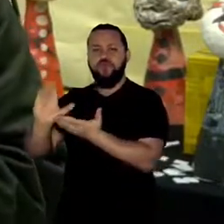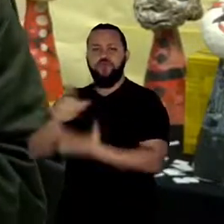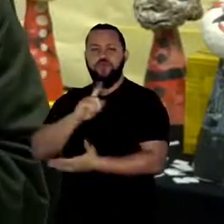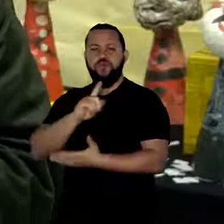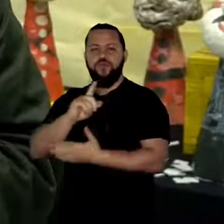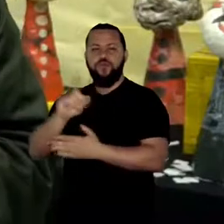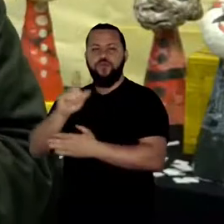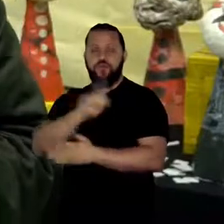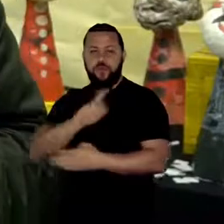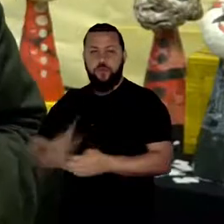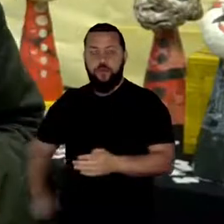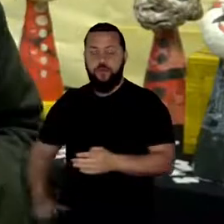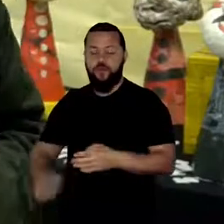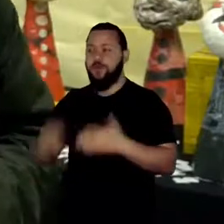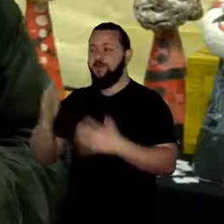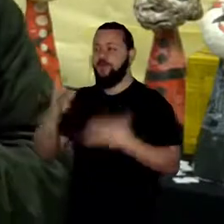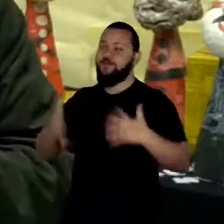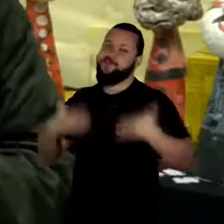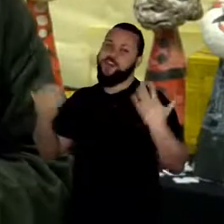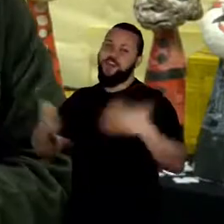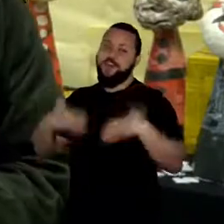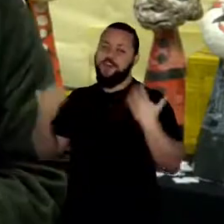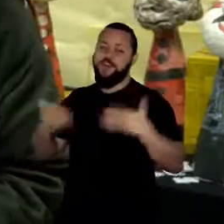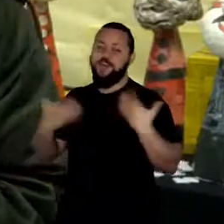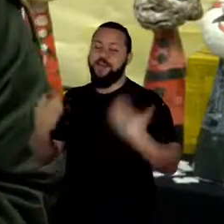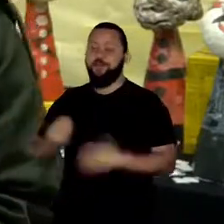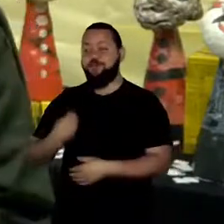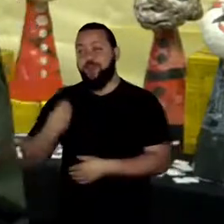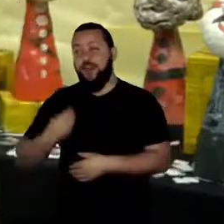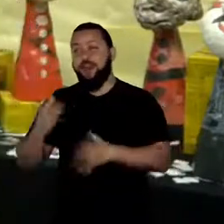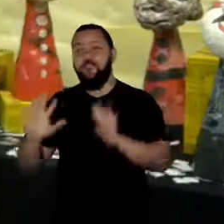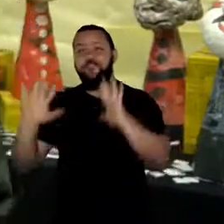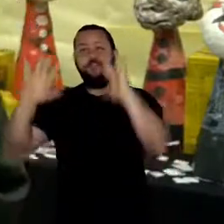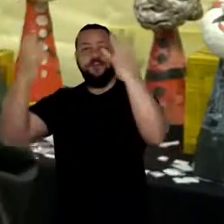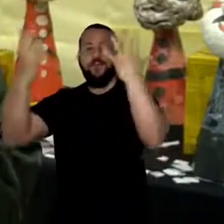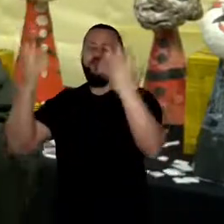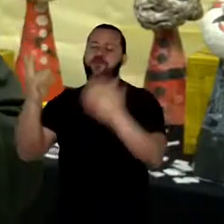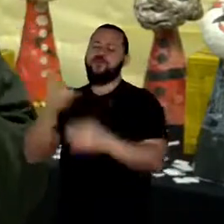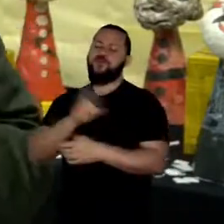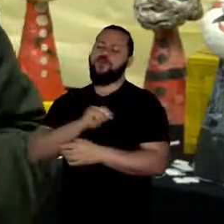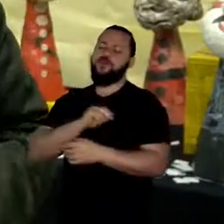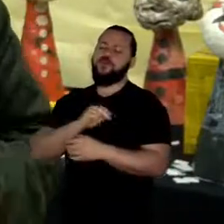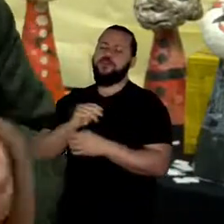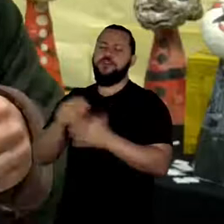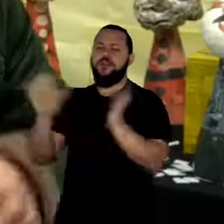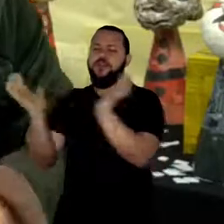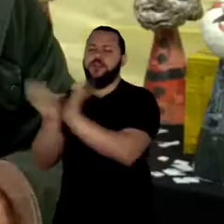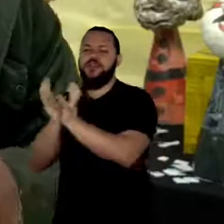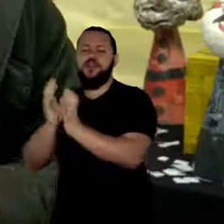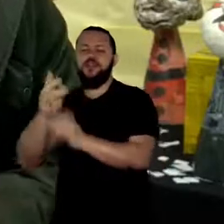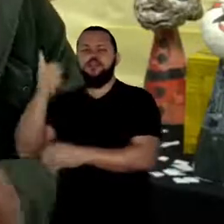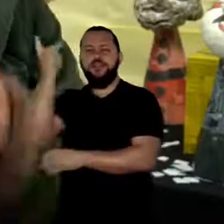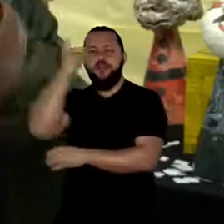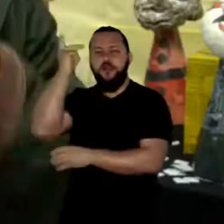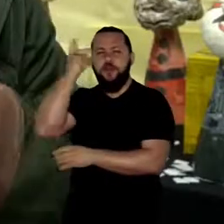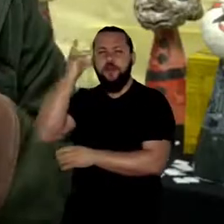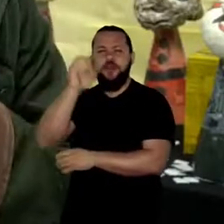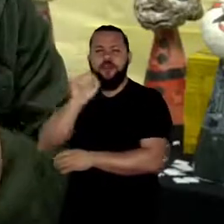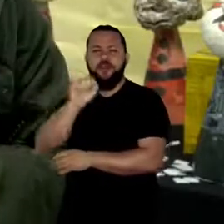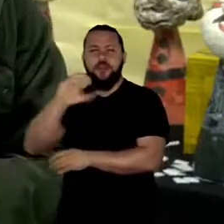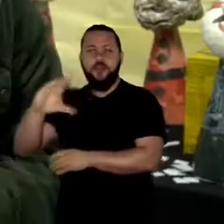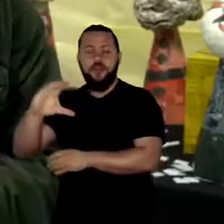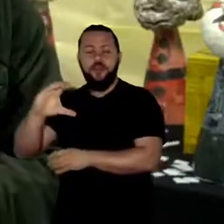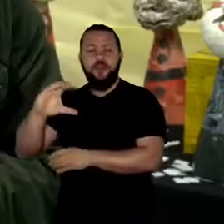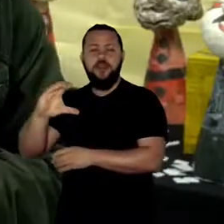a gente estar aqui nesse festival, recebendo companhias de São Paulo, Santa Catarina, e aqui do Paraná e do Rio